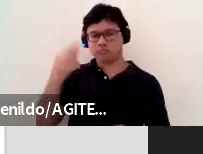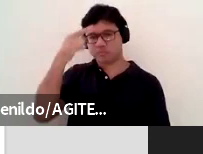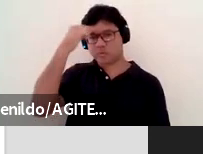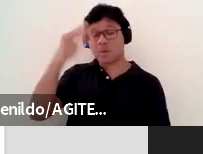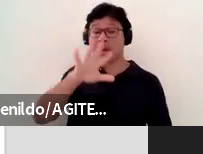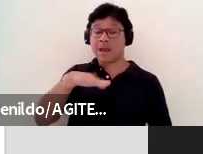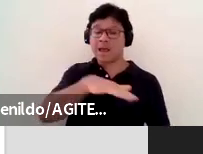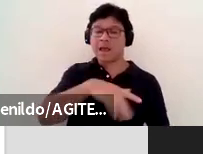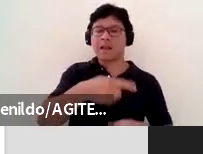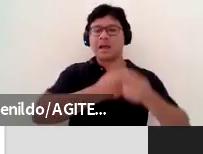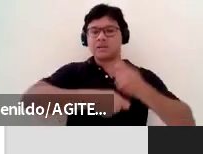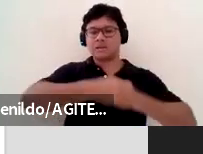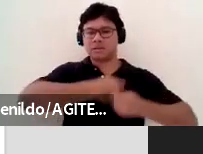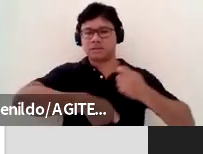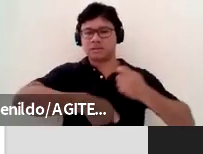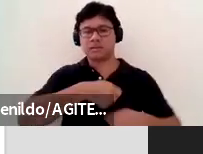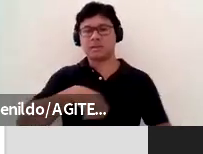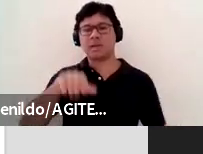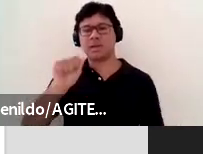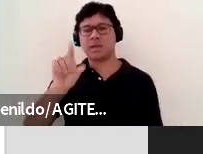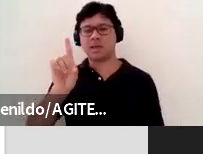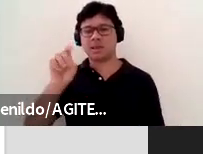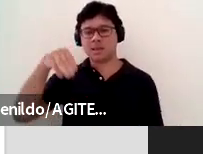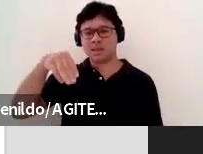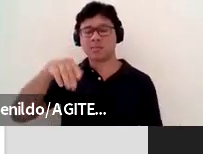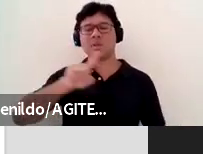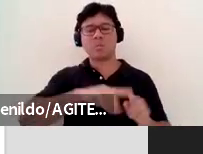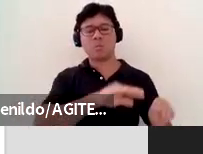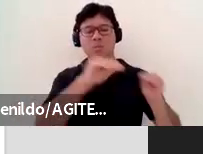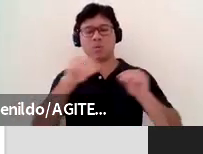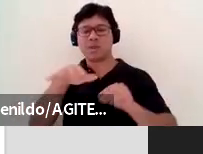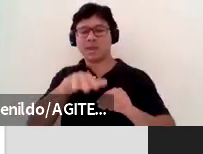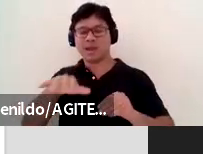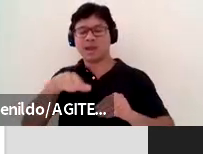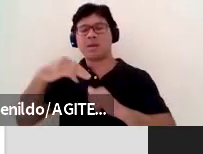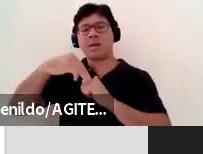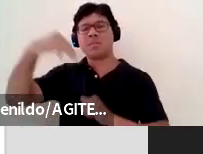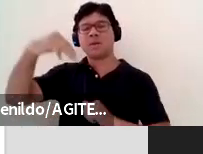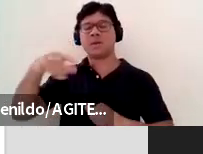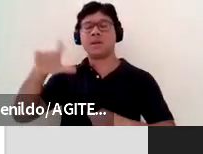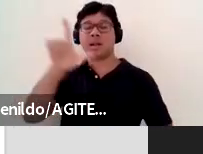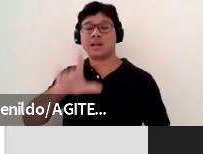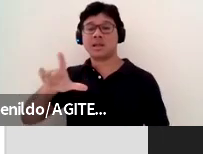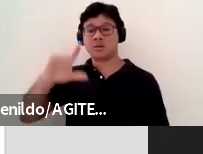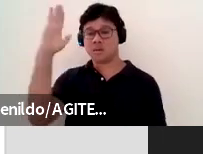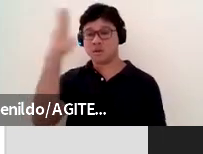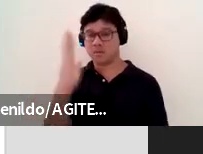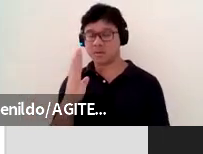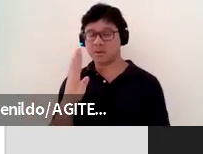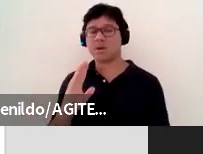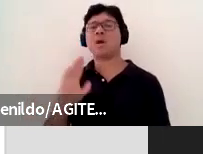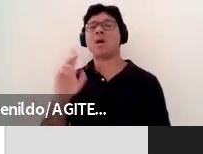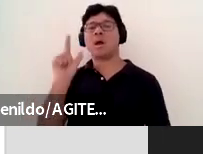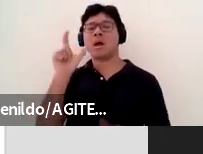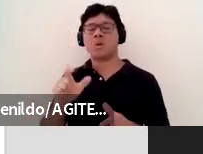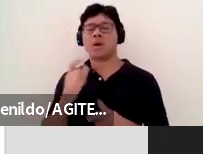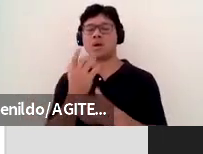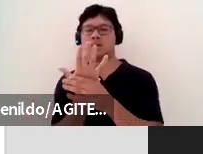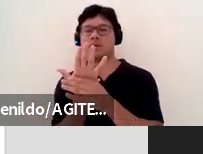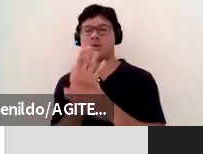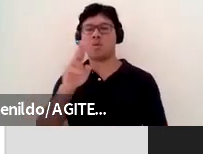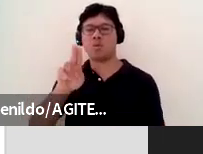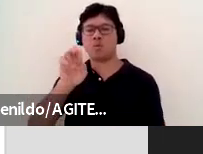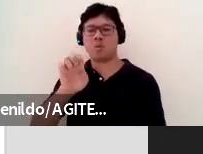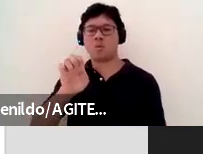administração. Depois eu mudei de área, eu fui fazer um mestrado em literatura brasileira pela UERJ e depois,